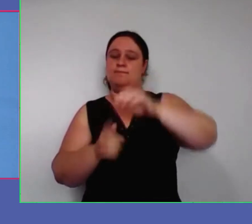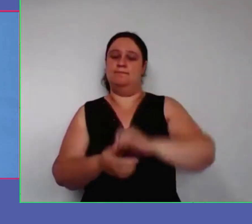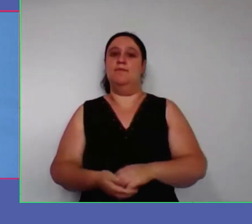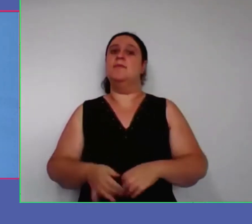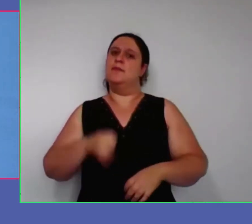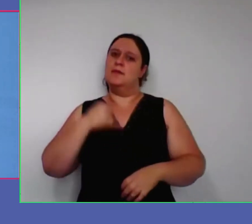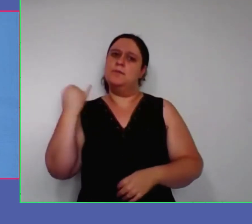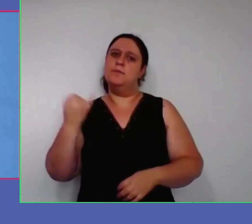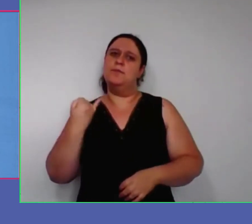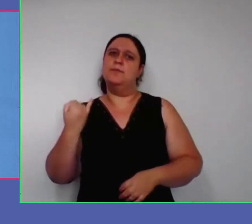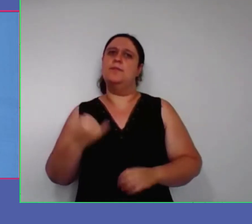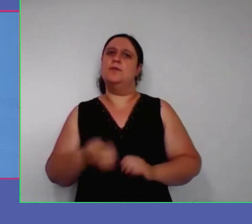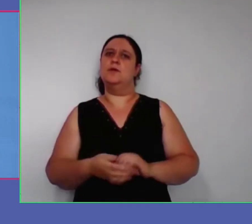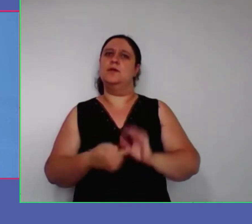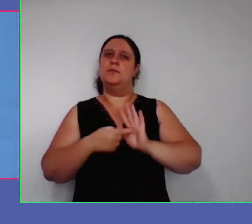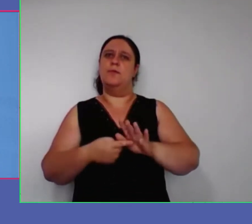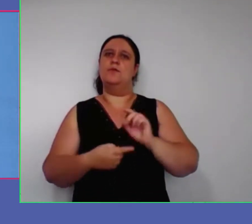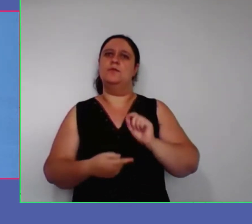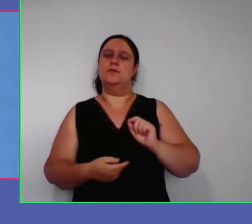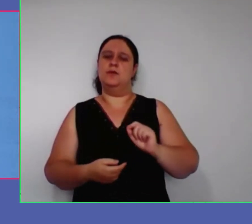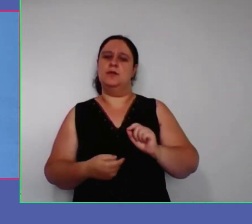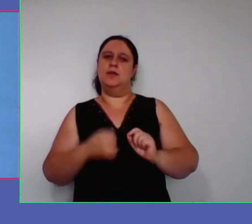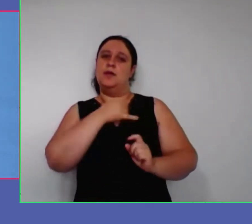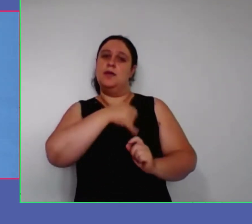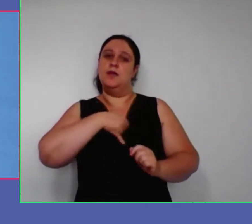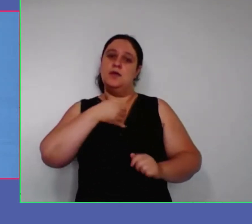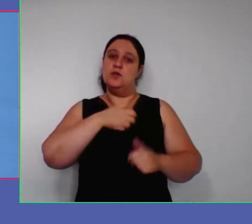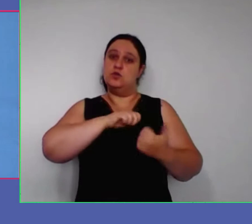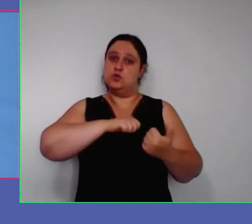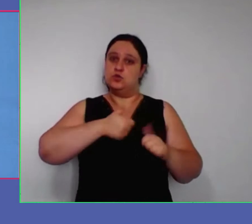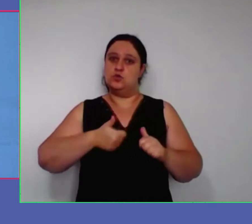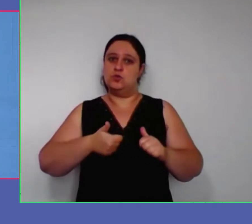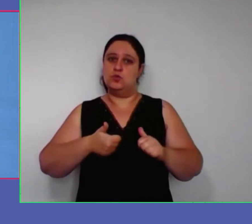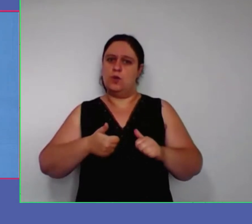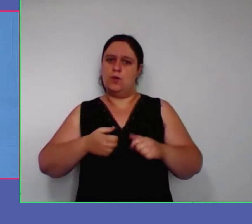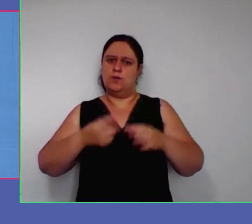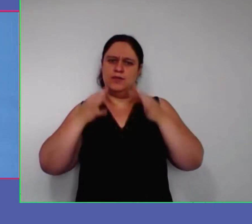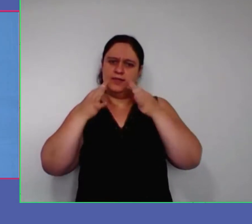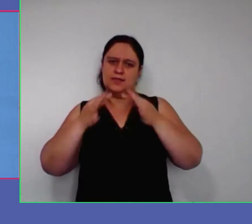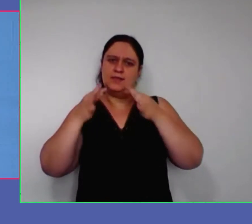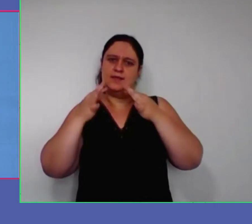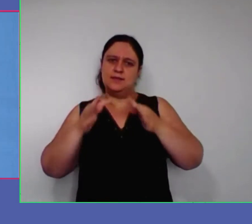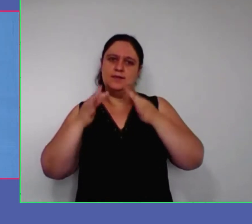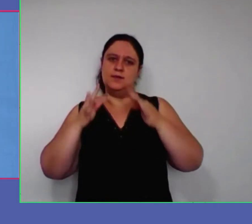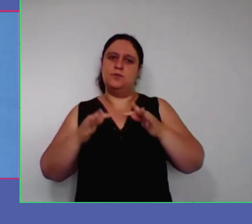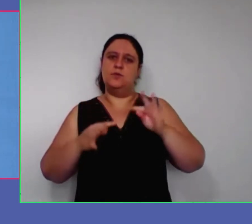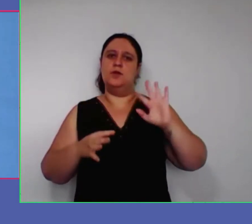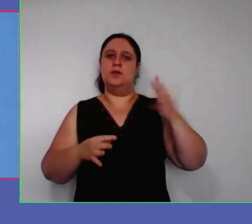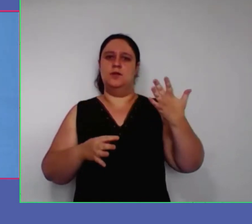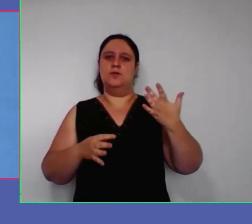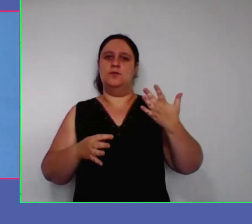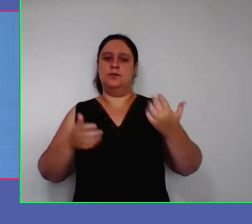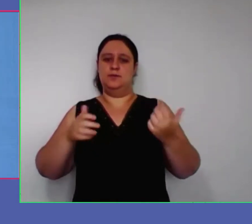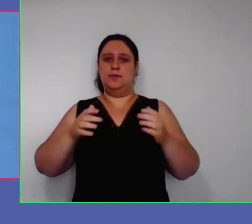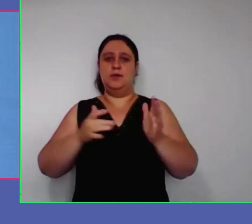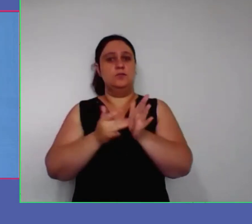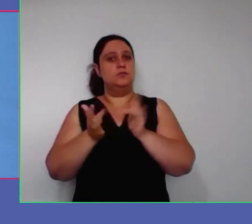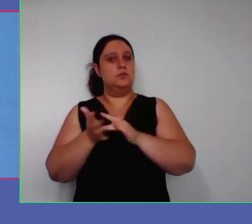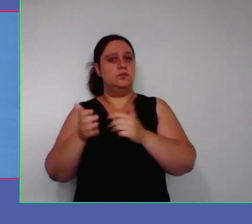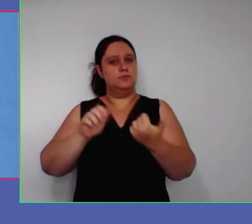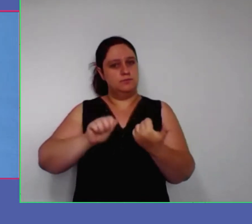testemunha ocular, né, do que aconteceu no batismo de Jesus. João viu o Espírito de